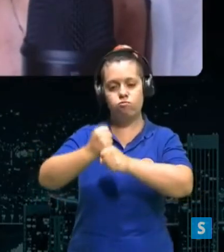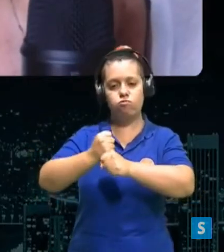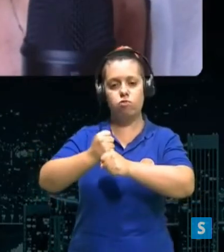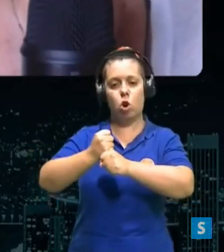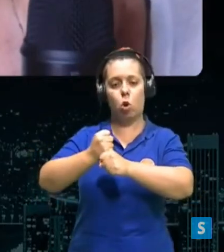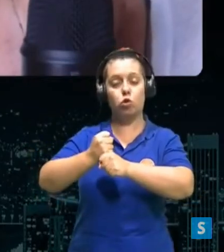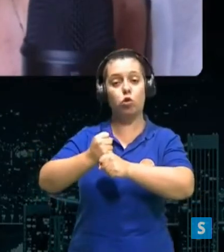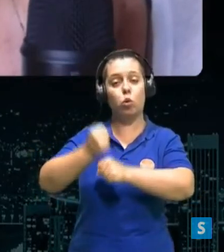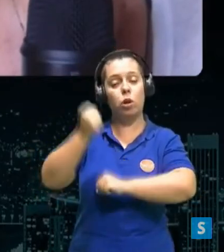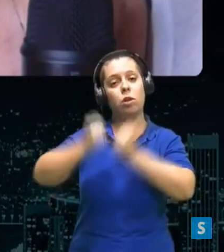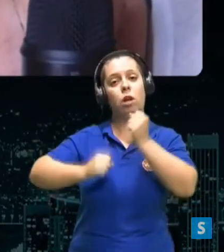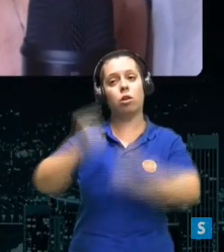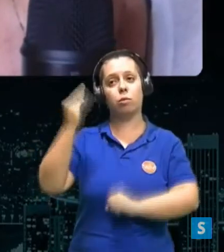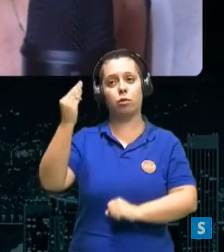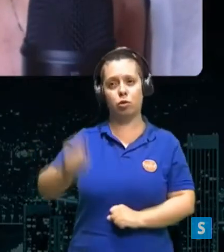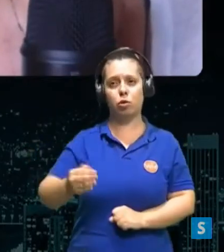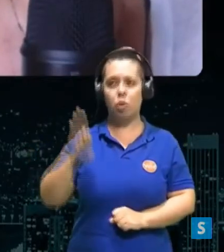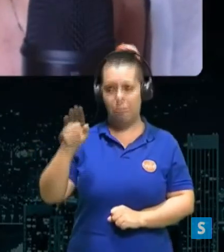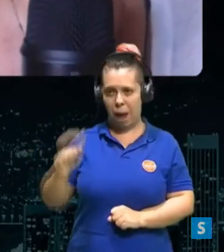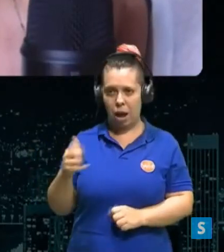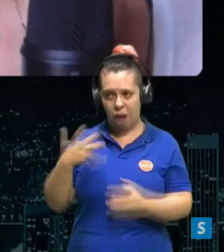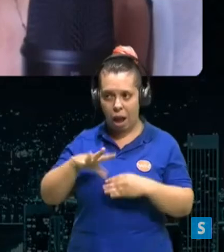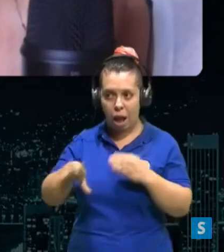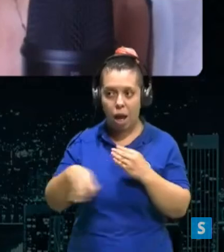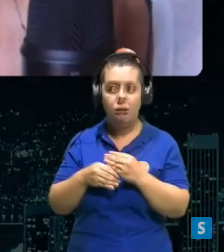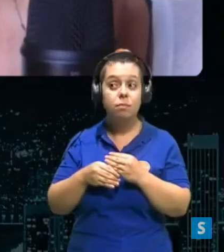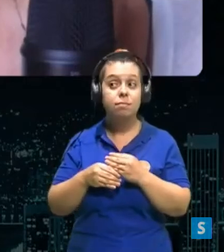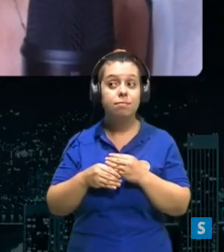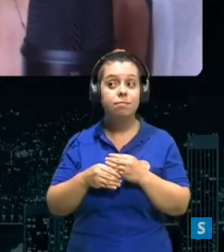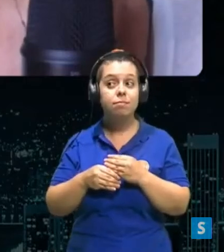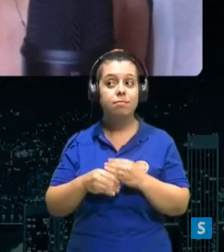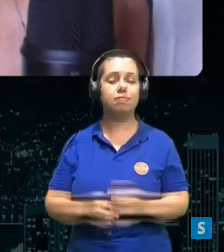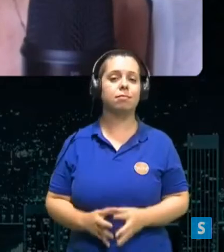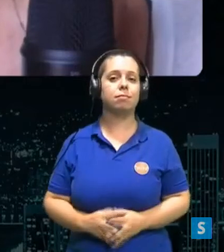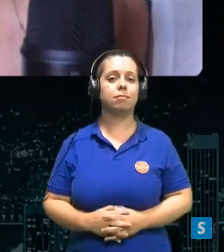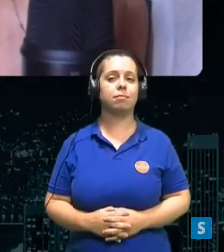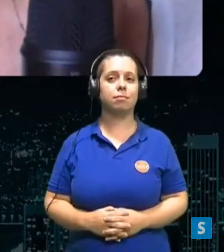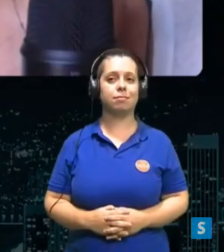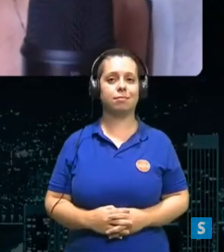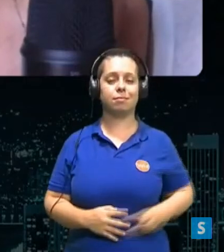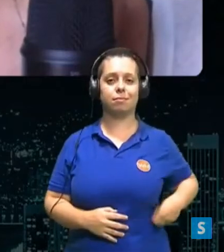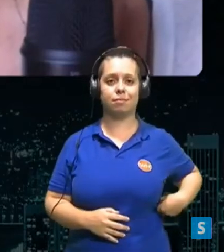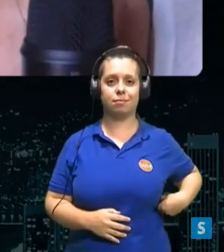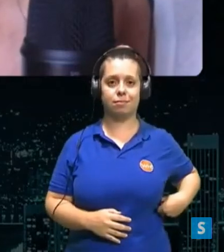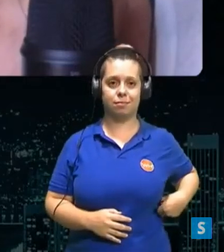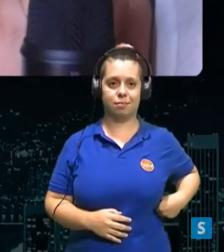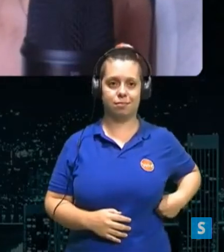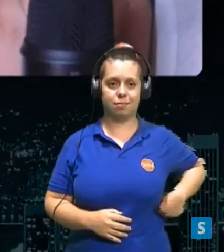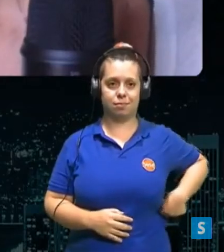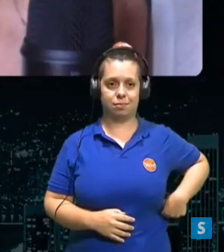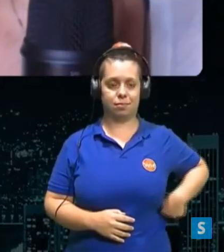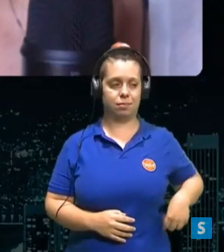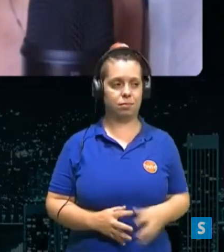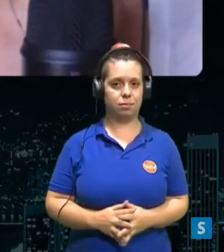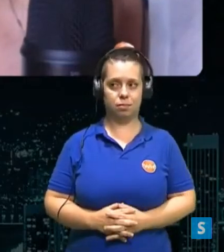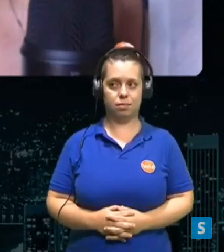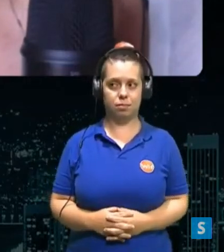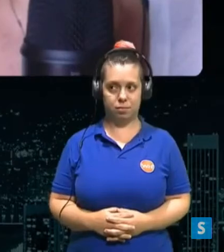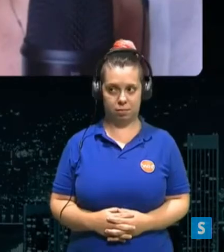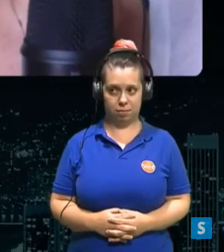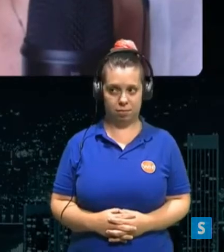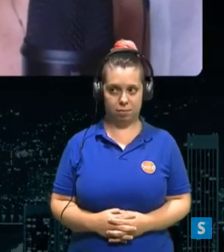que o futuro base quer falar mais alguma coisinha é assim como a gente tem muitas vantagens